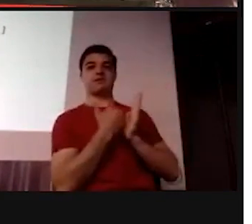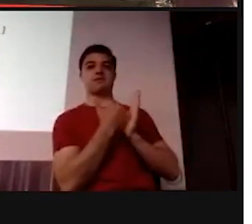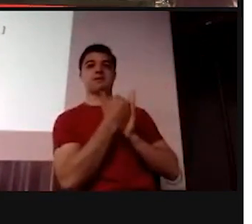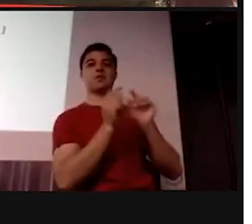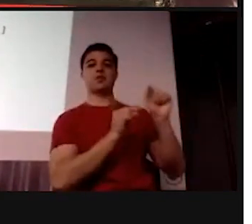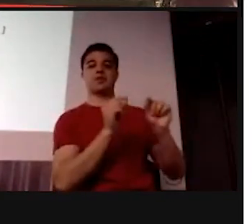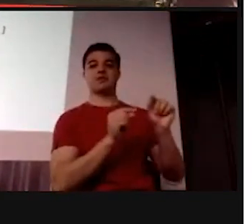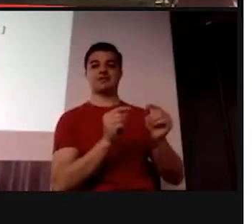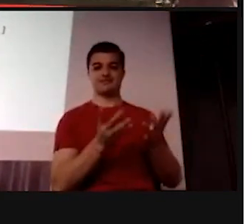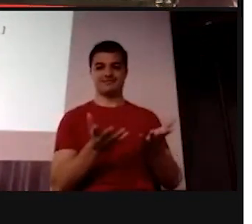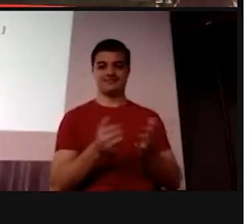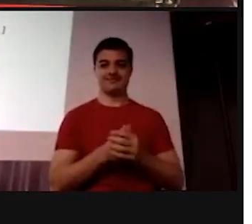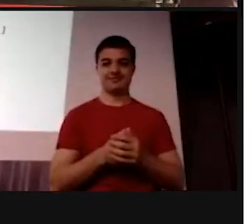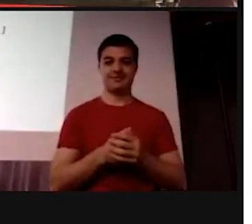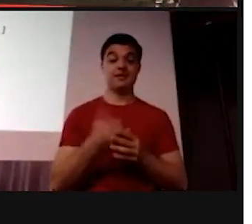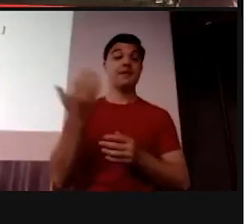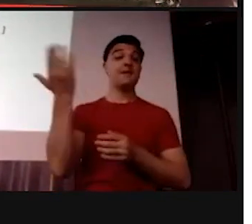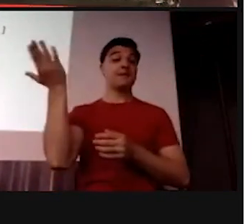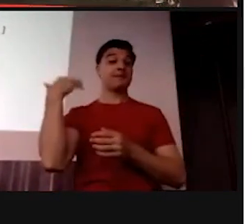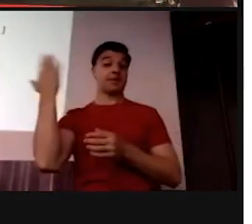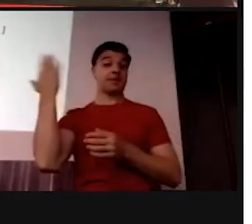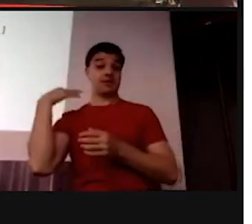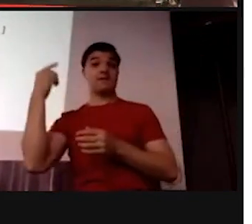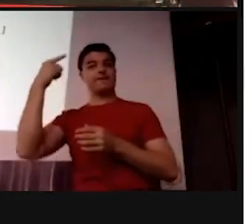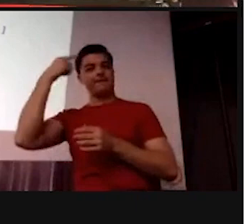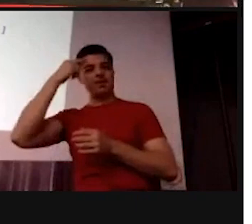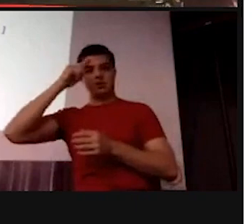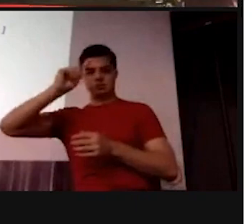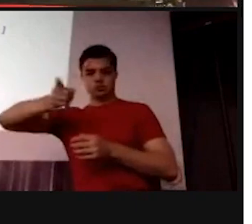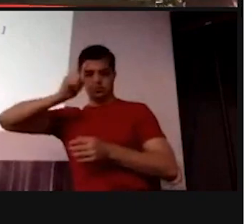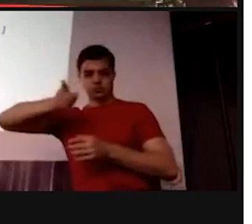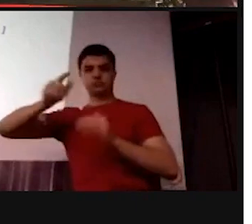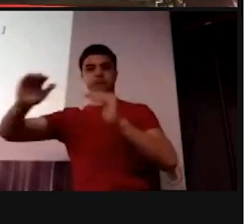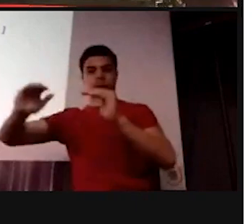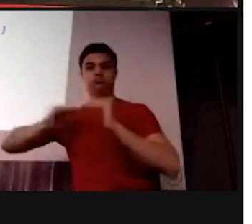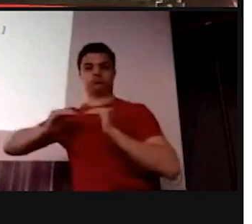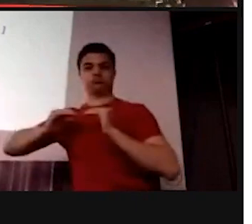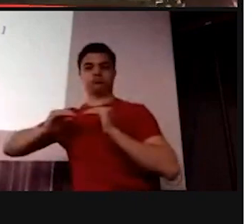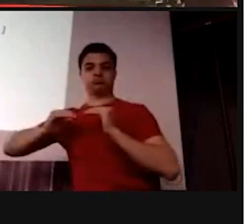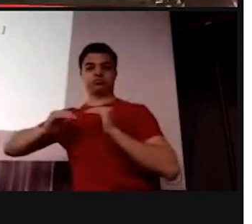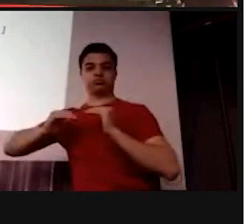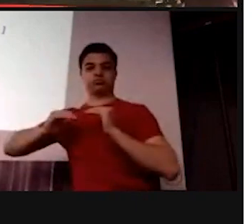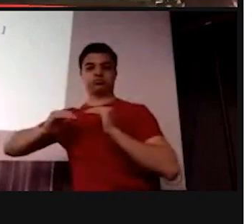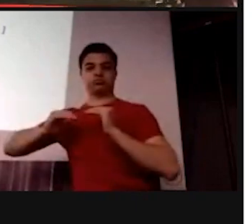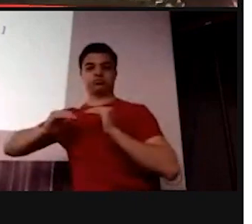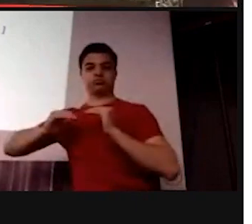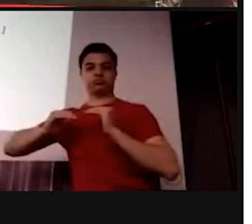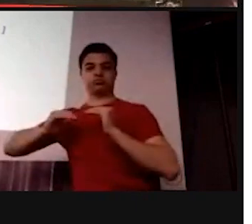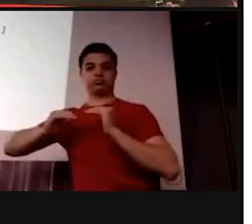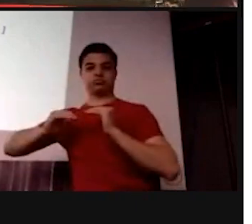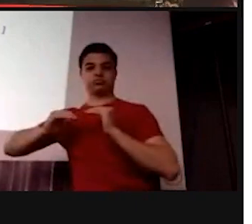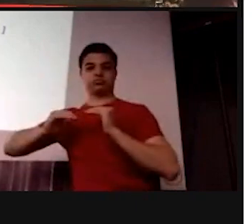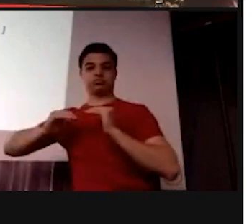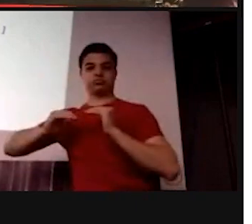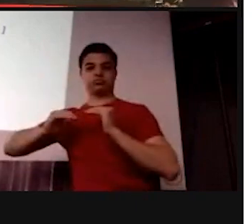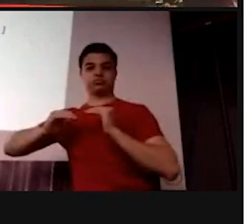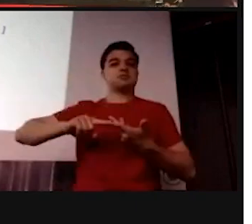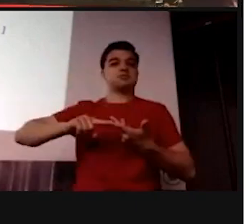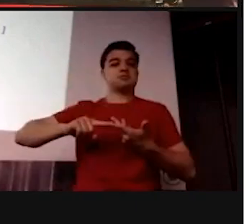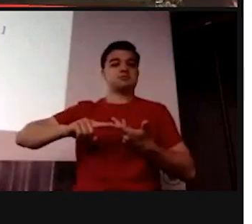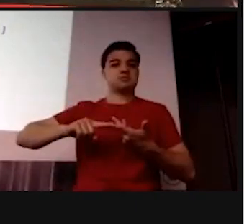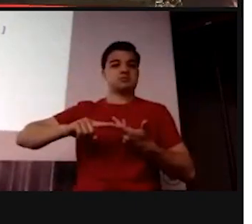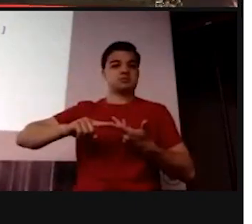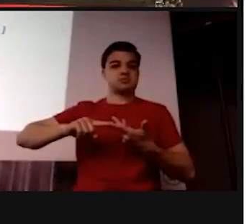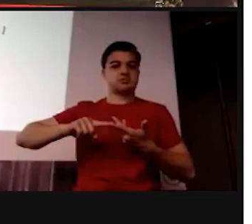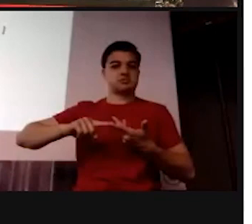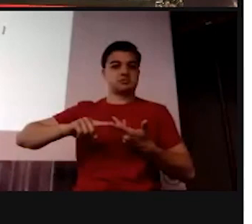eu mando, você obedece, a gente precisa fazer isto e desse jeito, para uma